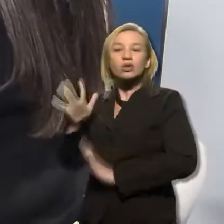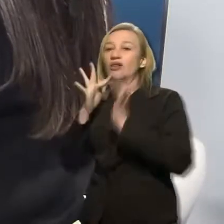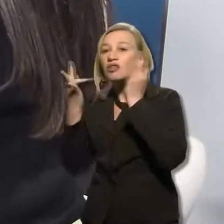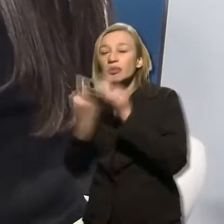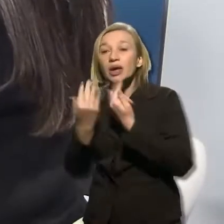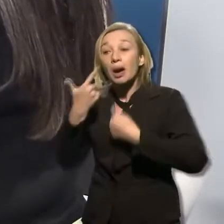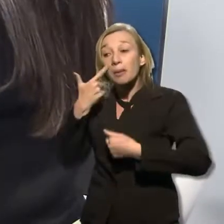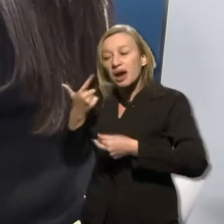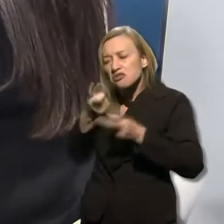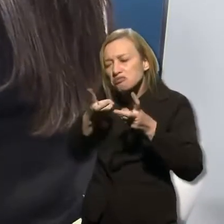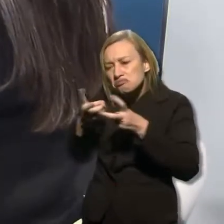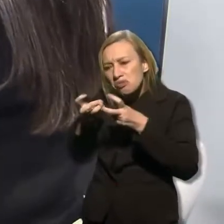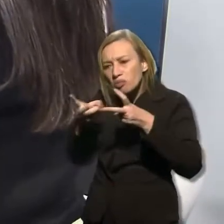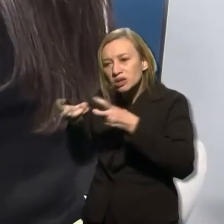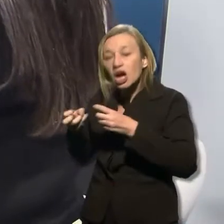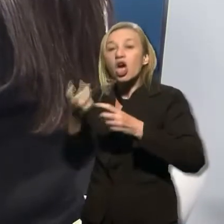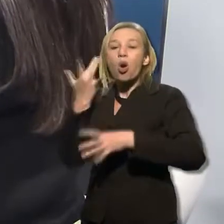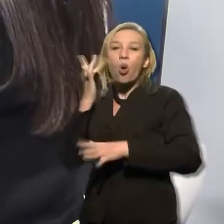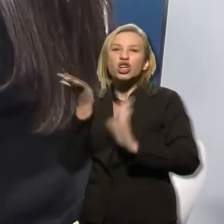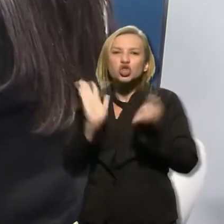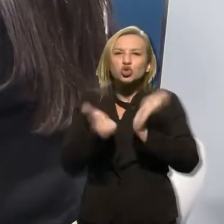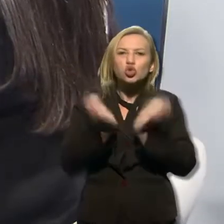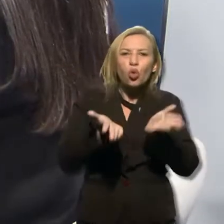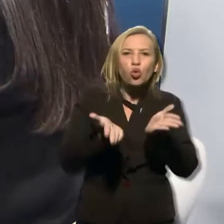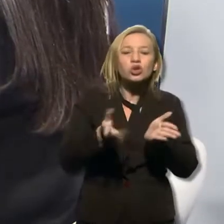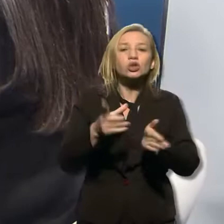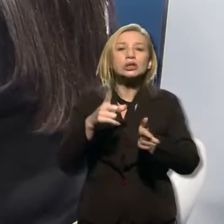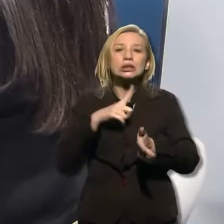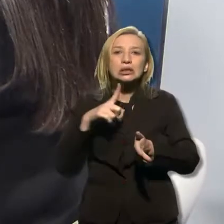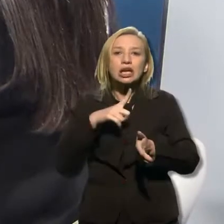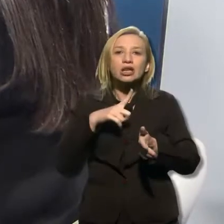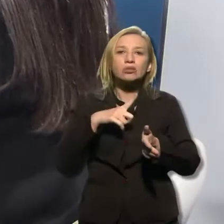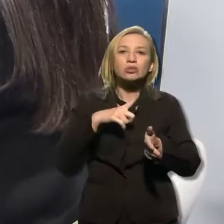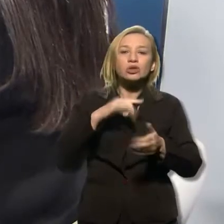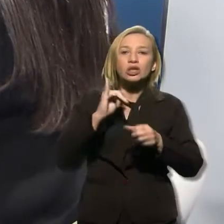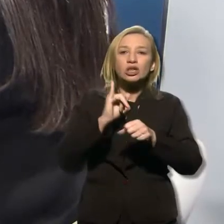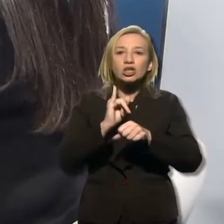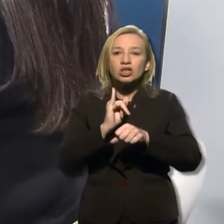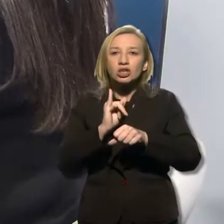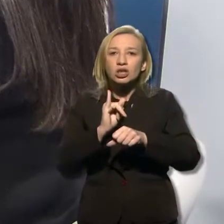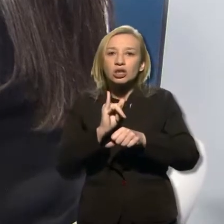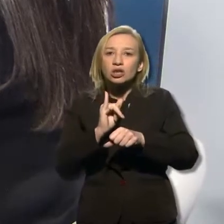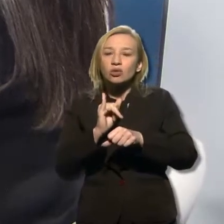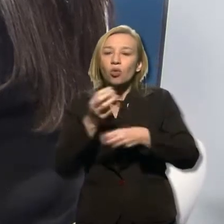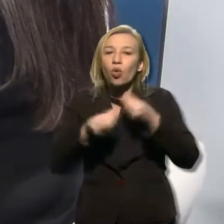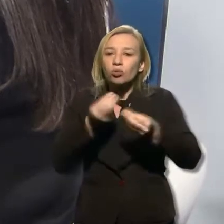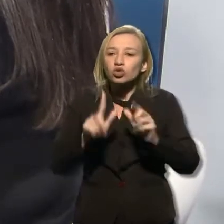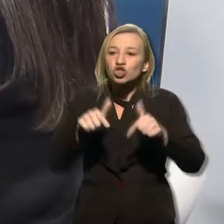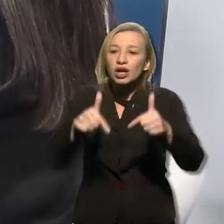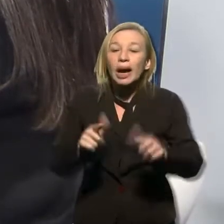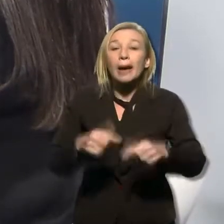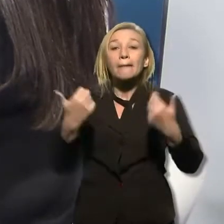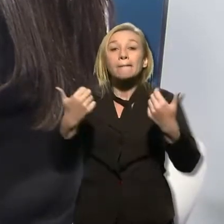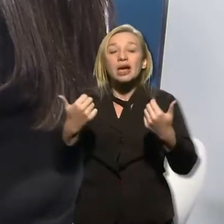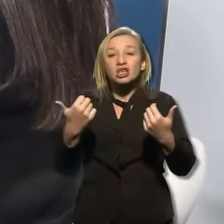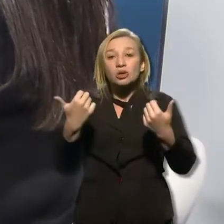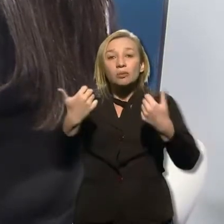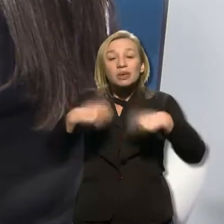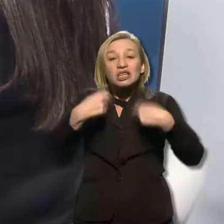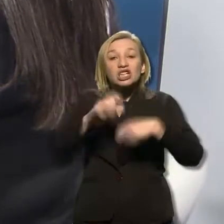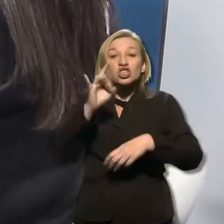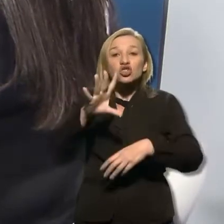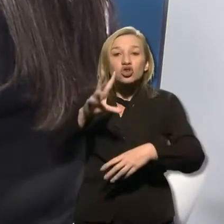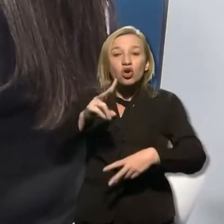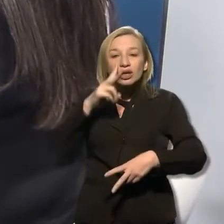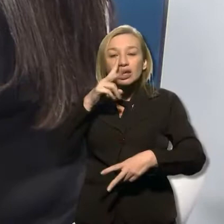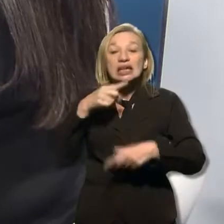de saúde da família, para identificando. Eu acho que hoje a gente tem meios de fazer isso. Só falta